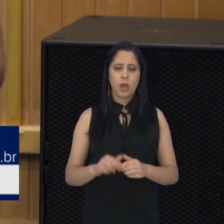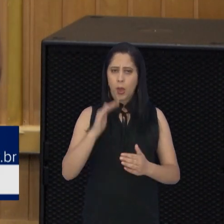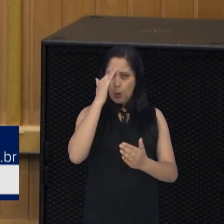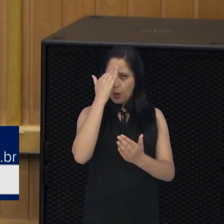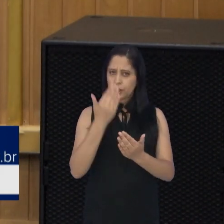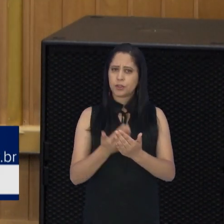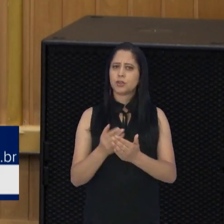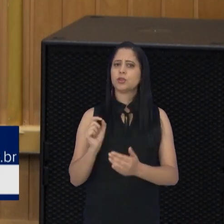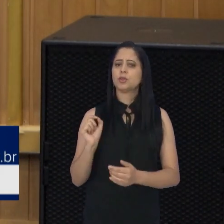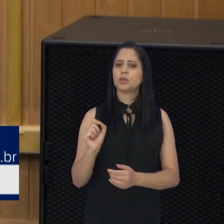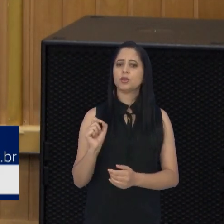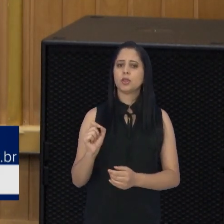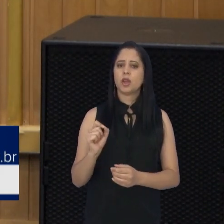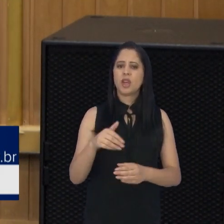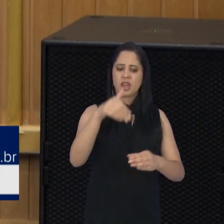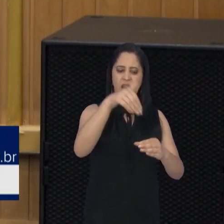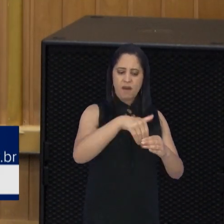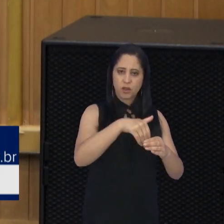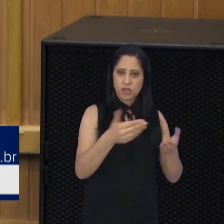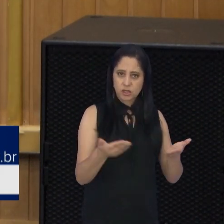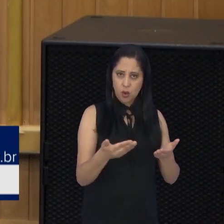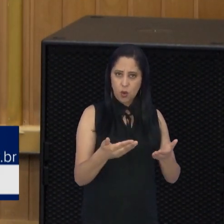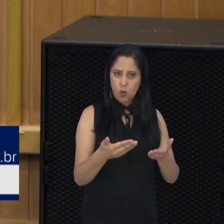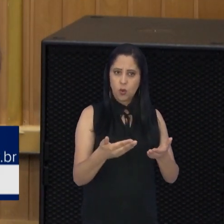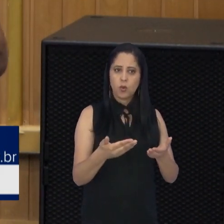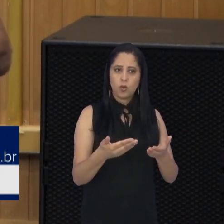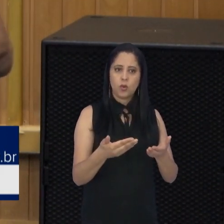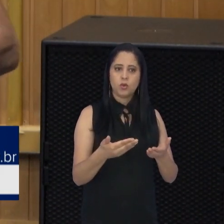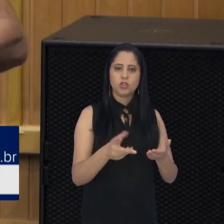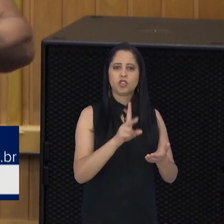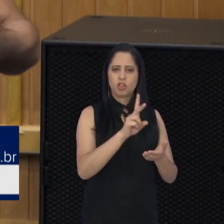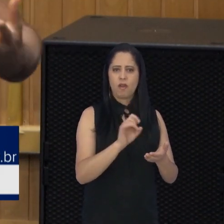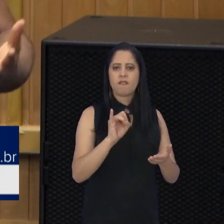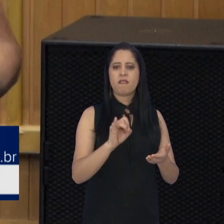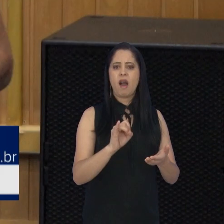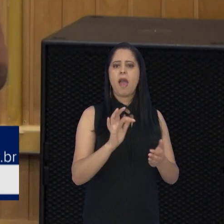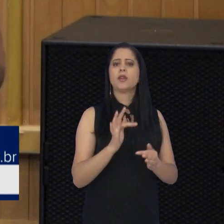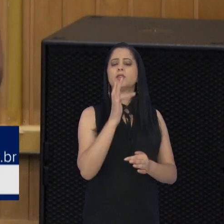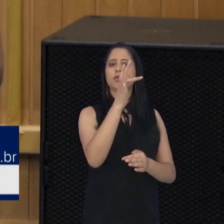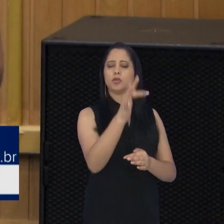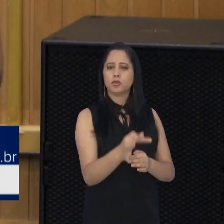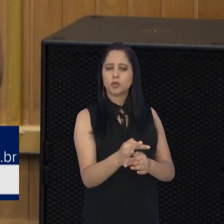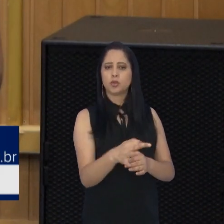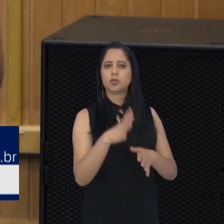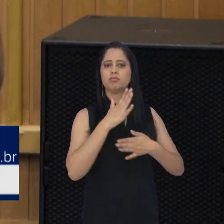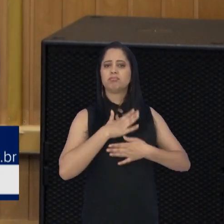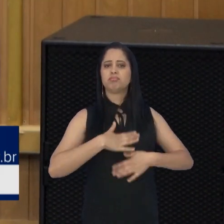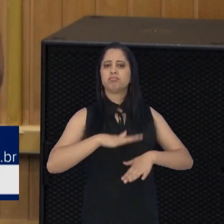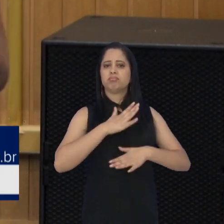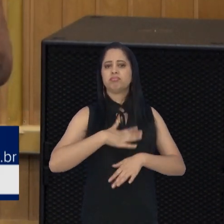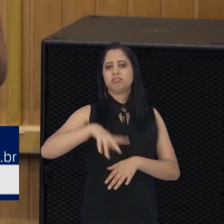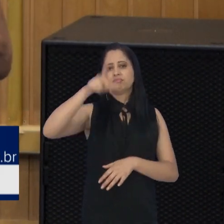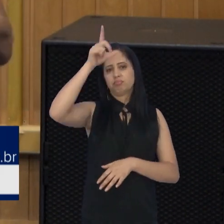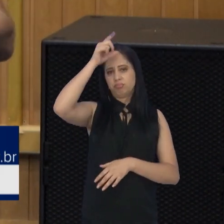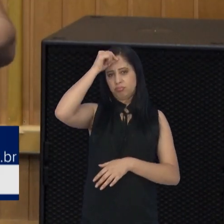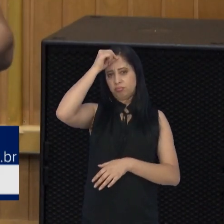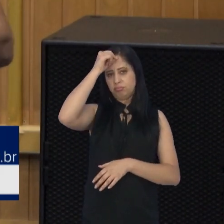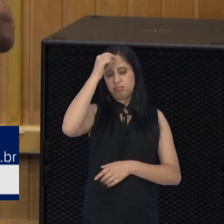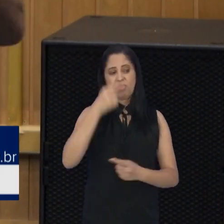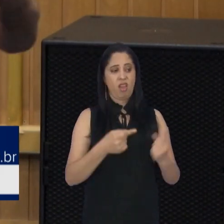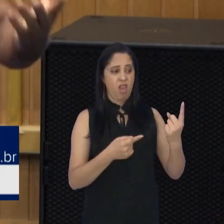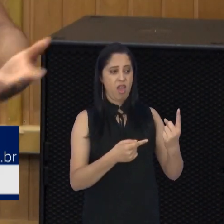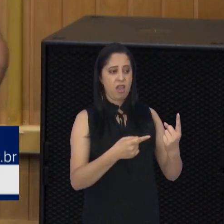que essa votação de hoje ela vai trazer um pouco mais de tranquilidade para um presidente ter um